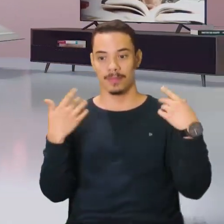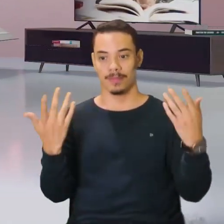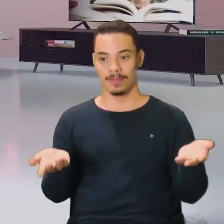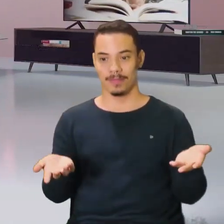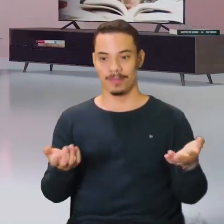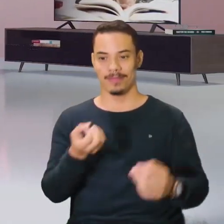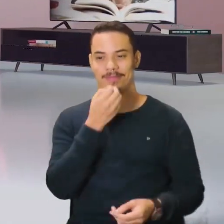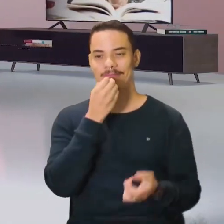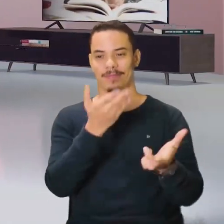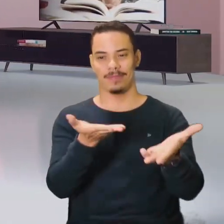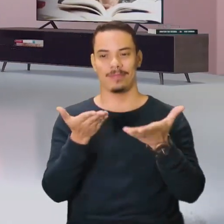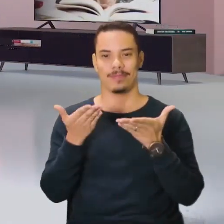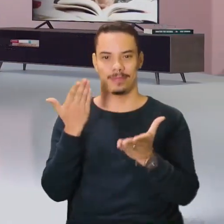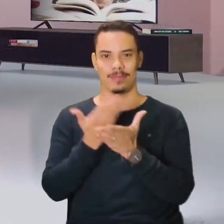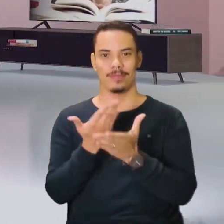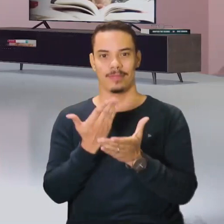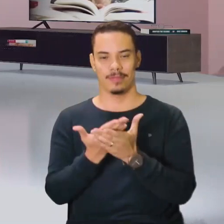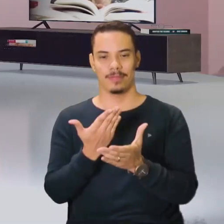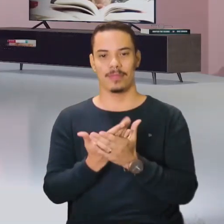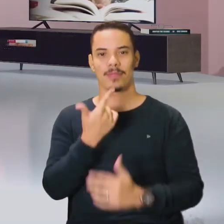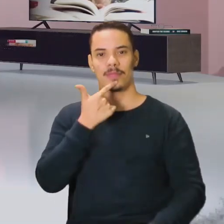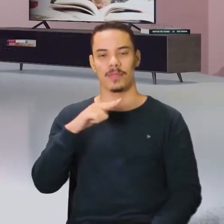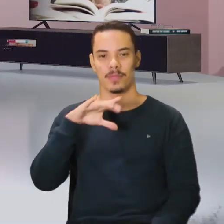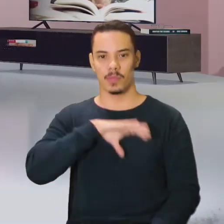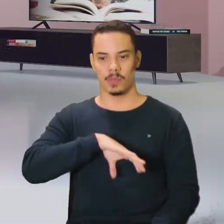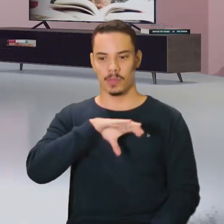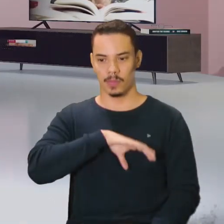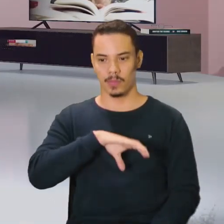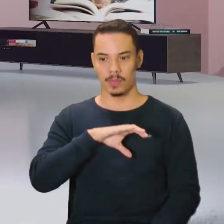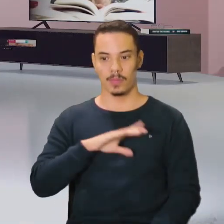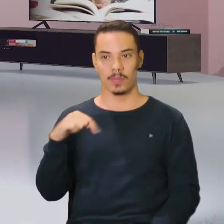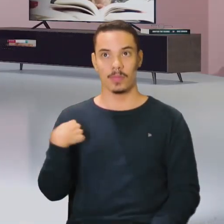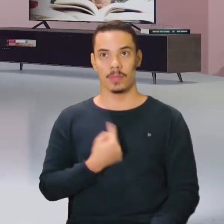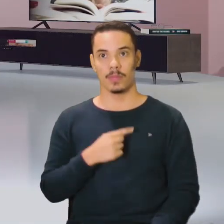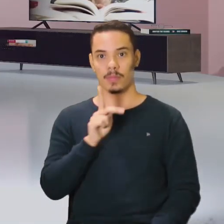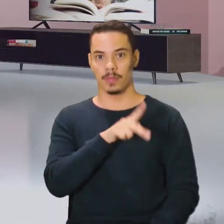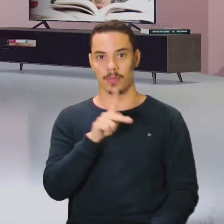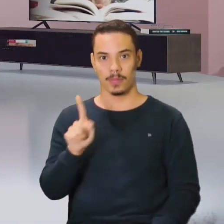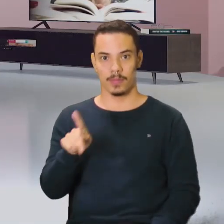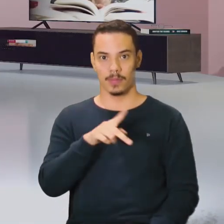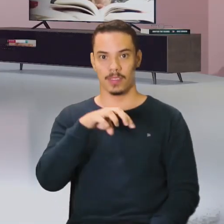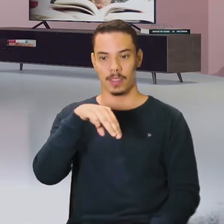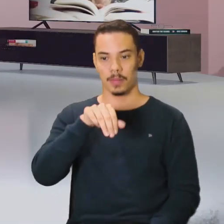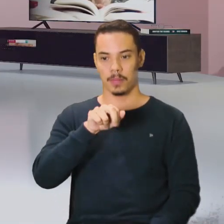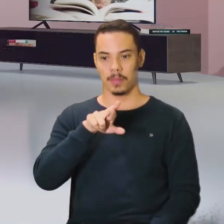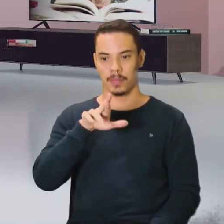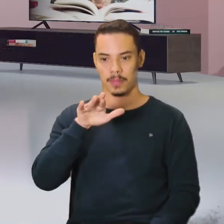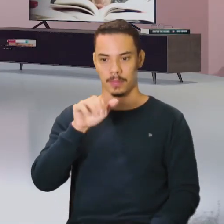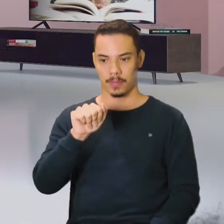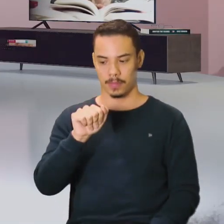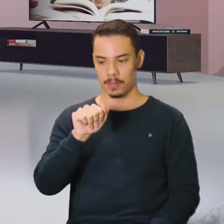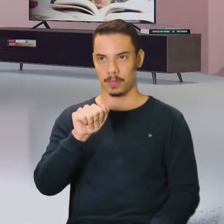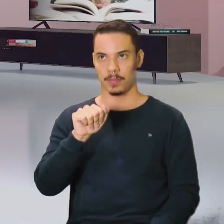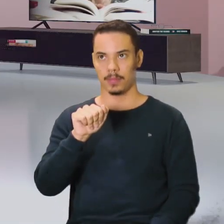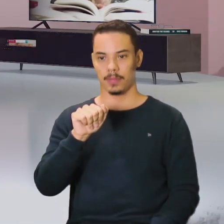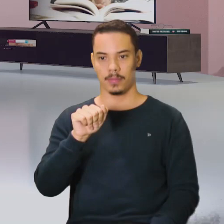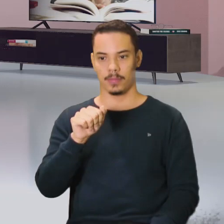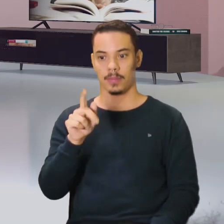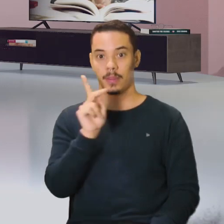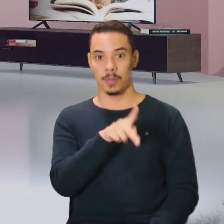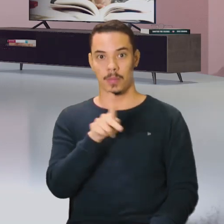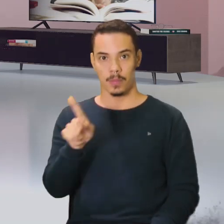amados! Seja bem-vindo a mais uma aula de língua portuguesa. Conosco, professora Márcia Ramos Martins. E